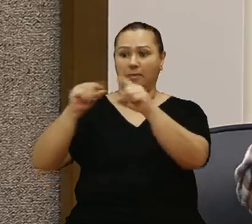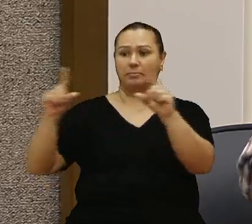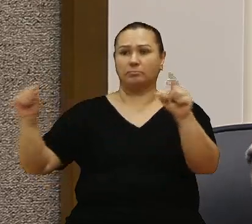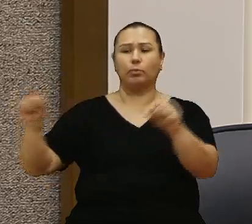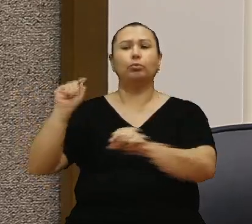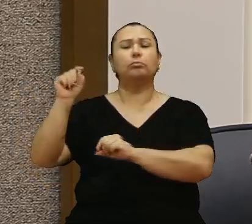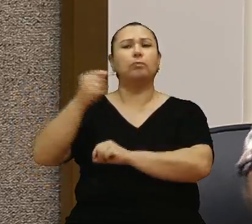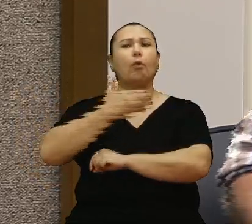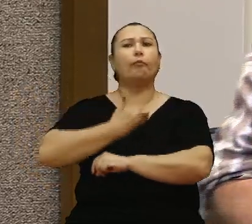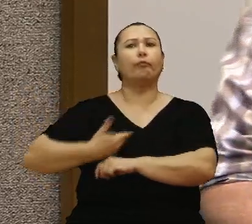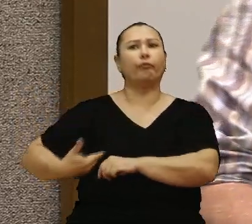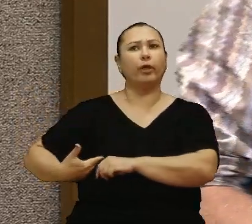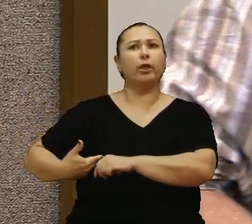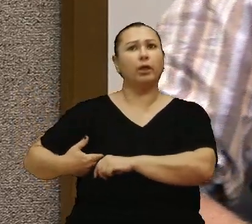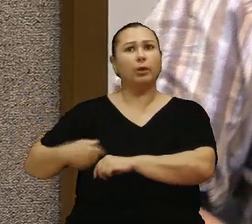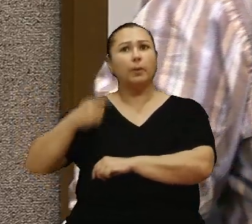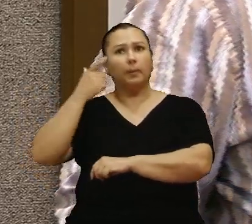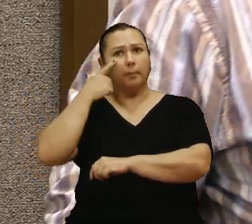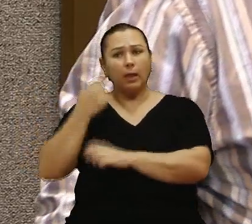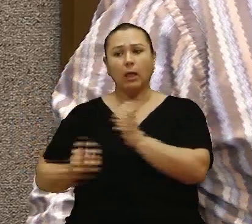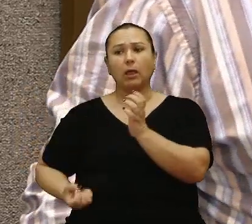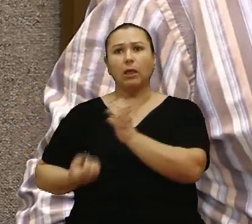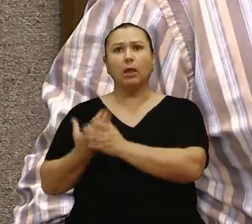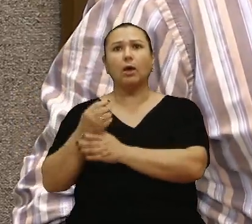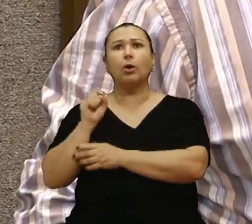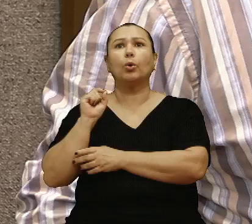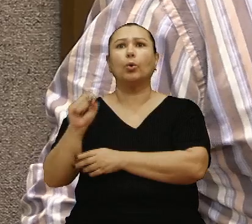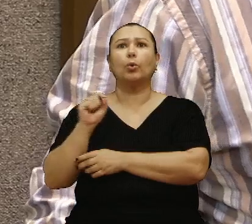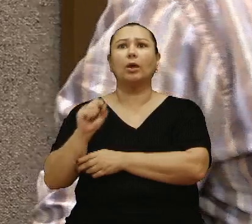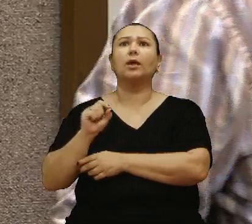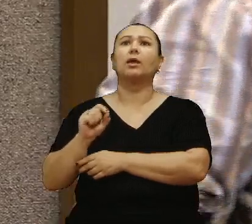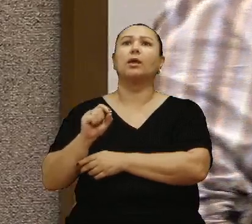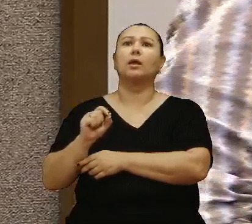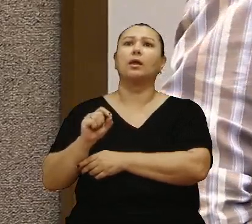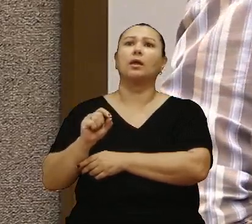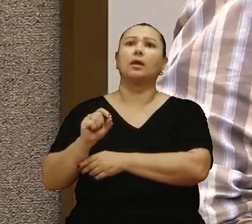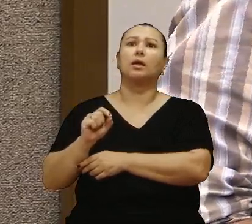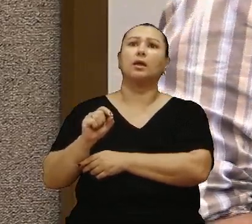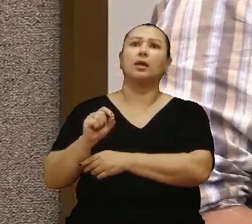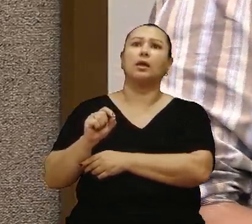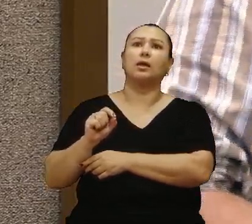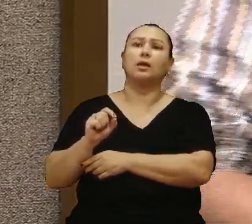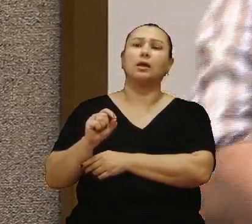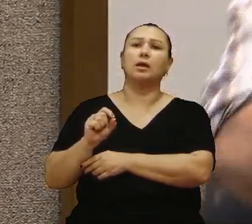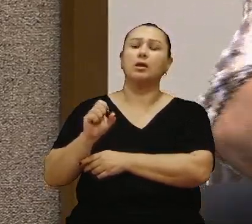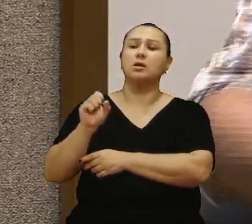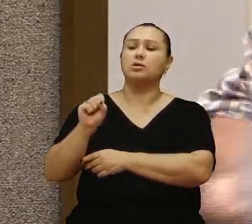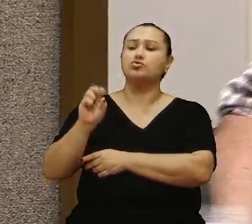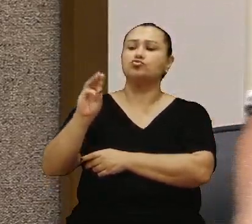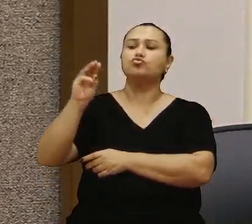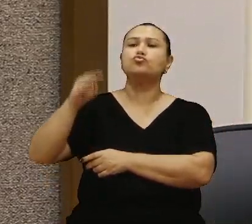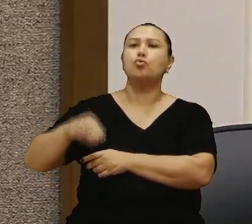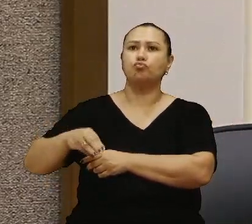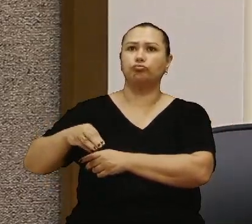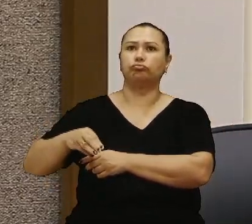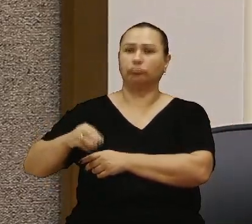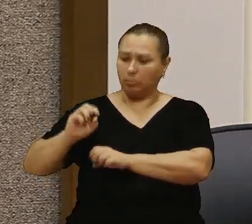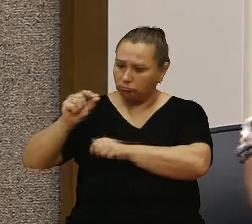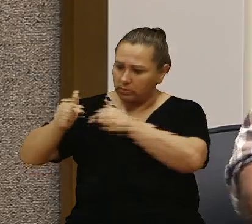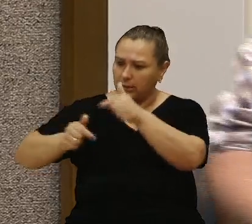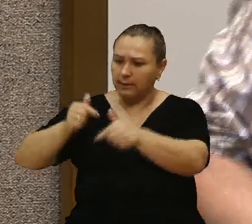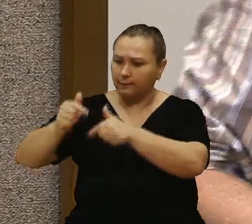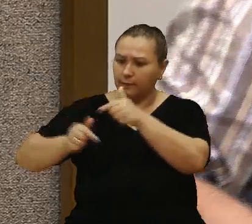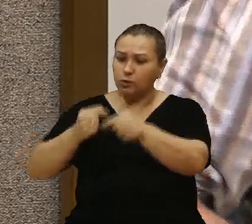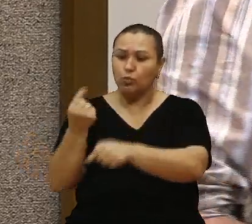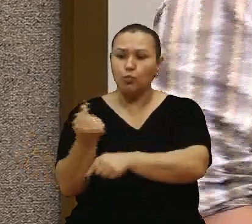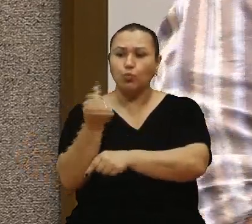governo federal pensa em criar o SUM, Serviço Único de Mobilidade, porque a preocupação é no país inteiro.